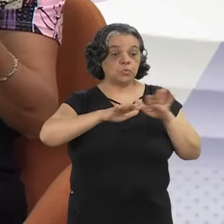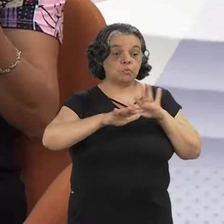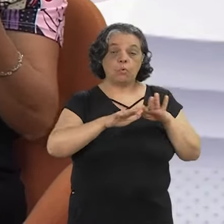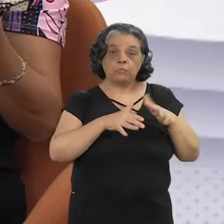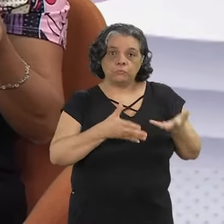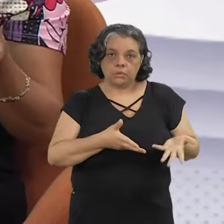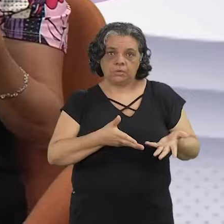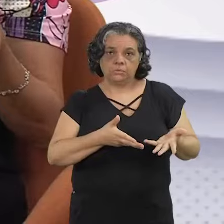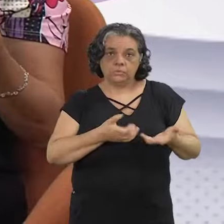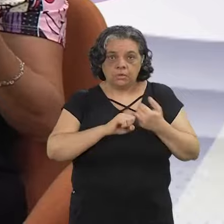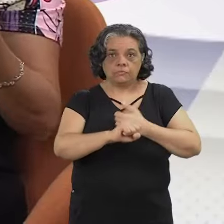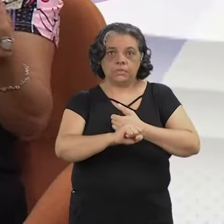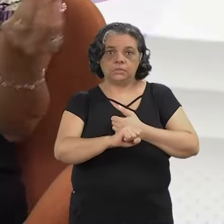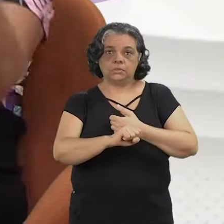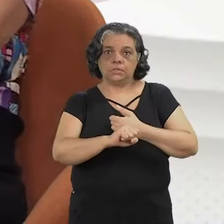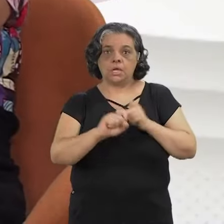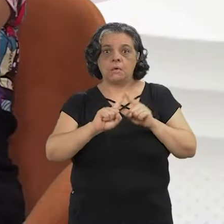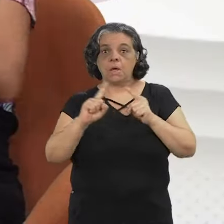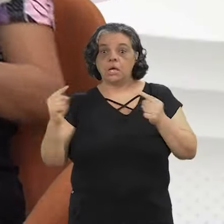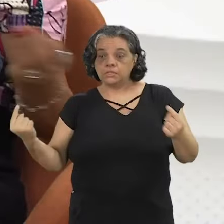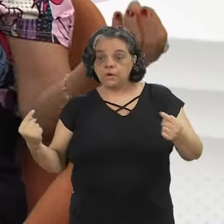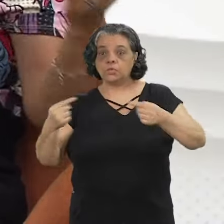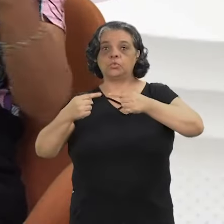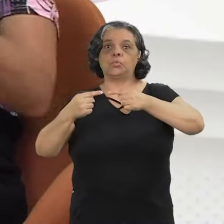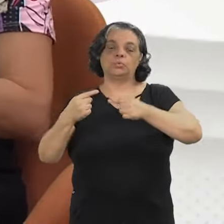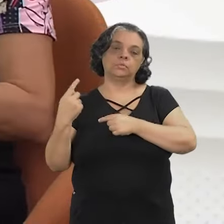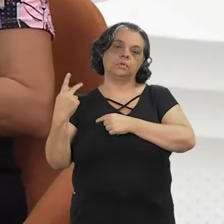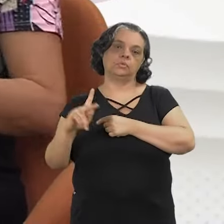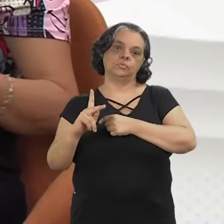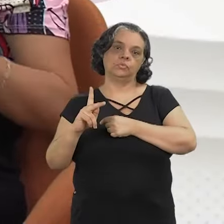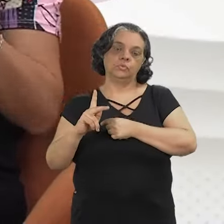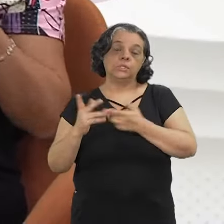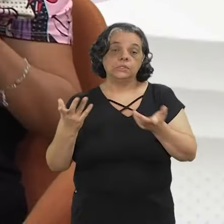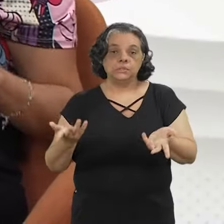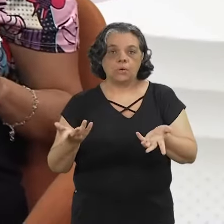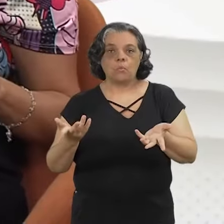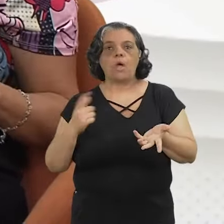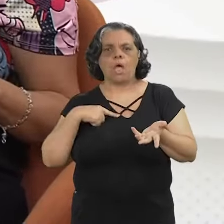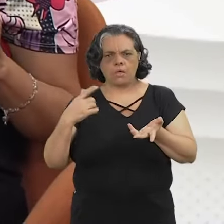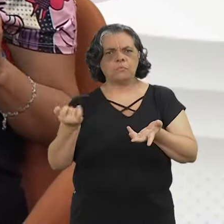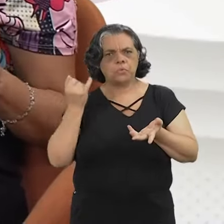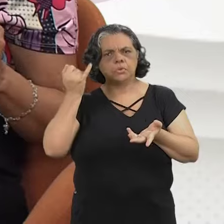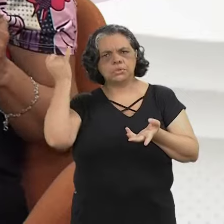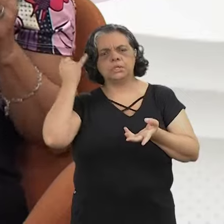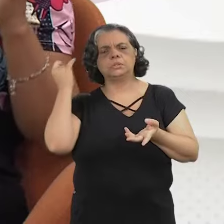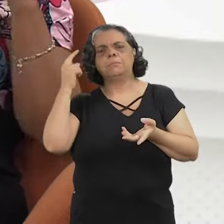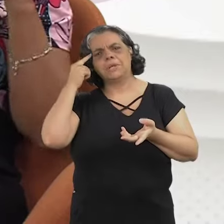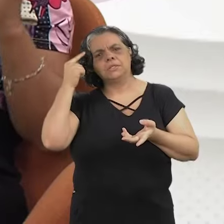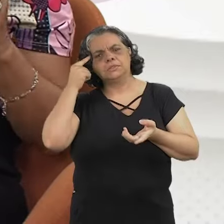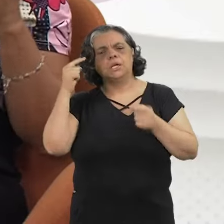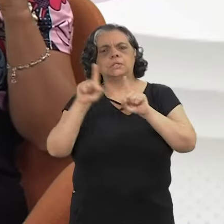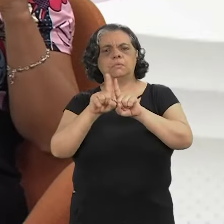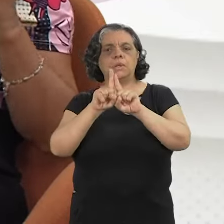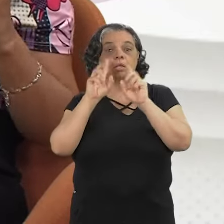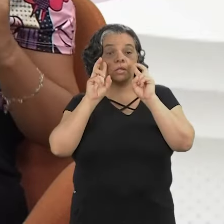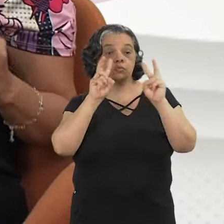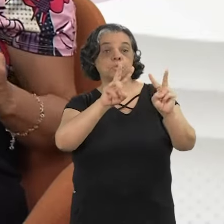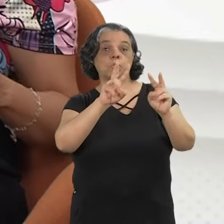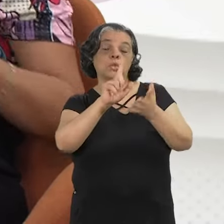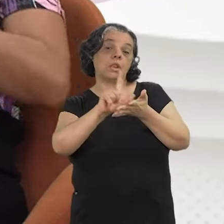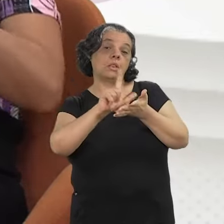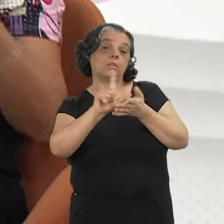mulheres defendem vai de encontro a isso né não vai ao encontro então é importantíssimo que a gente pense na Perspectiva do